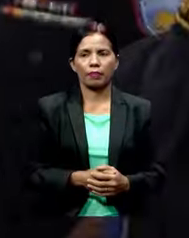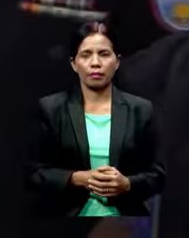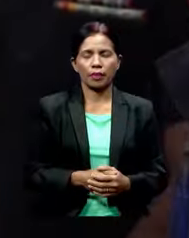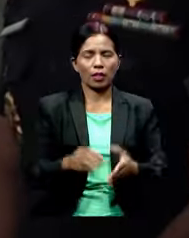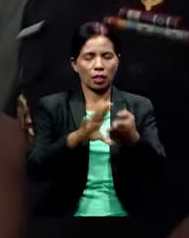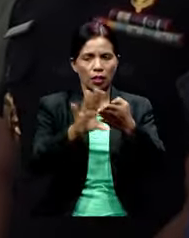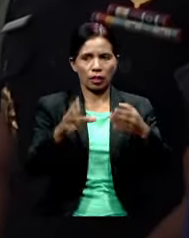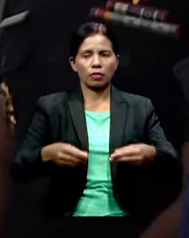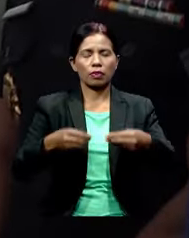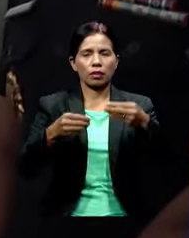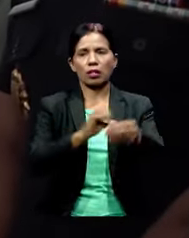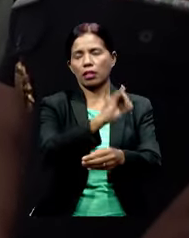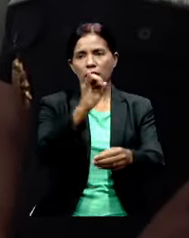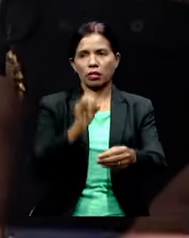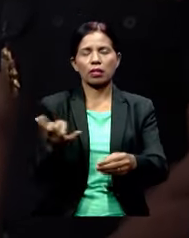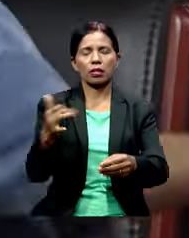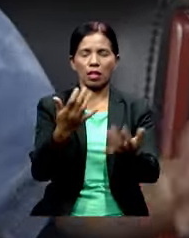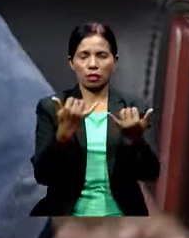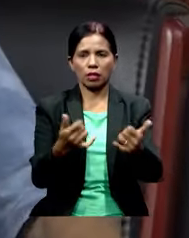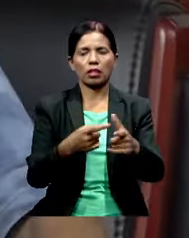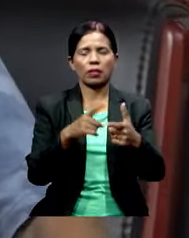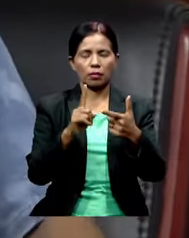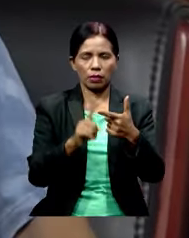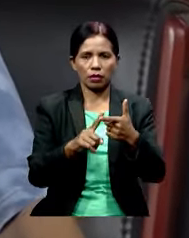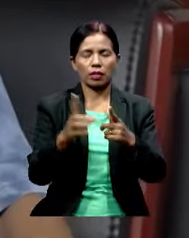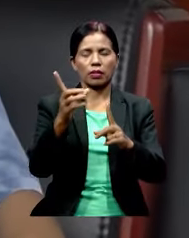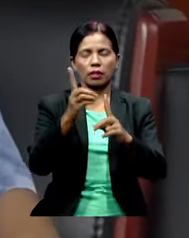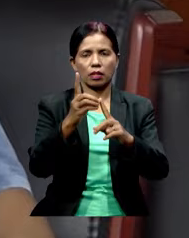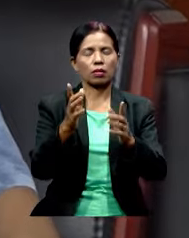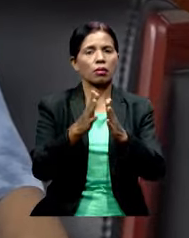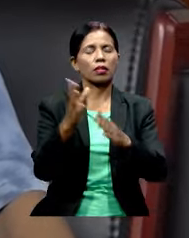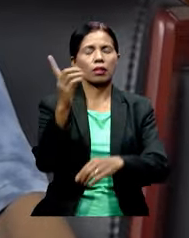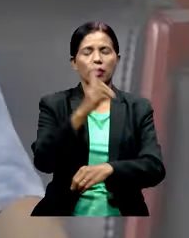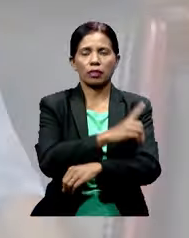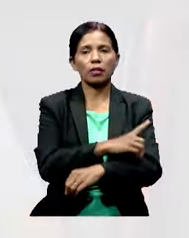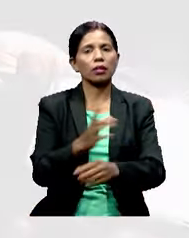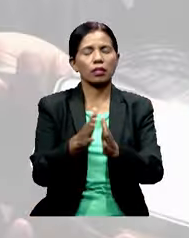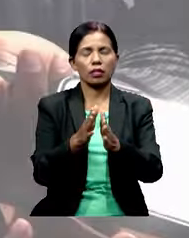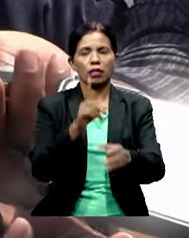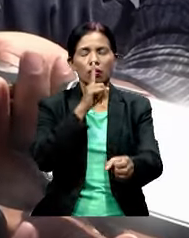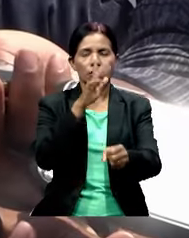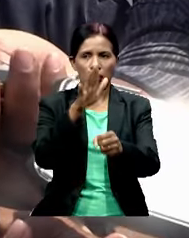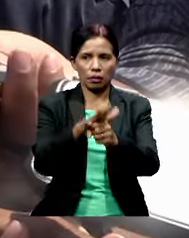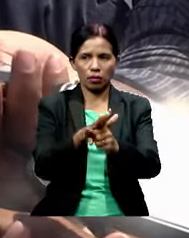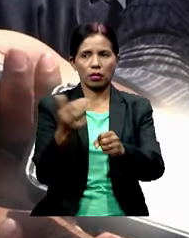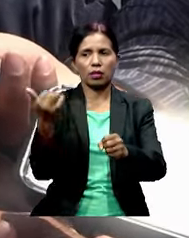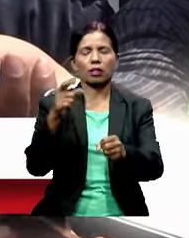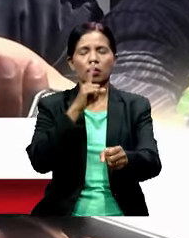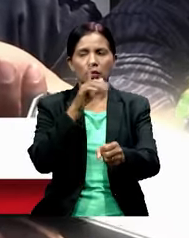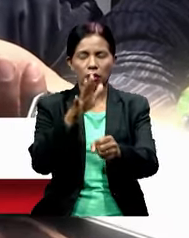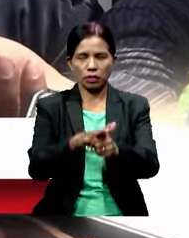Aitiana, identifica-se agora, para depois ir a lorong botida, se recebe mais halo juramento ba RTL. E se ele tem desvincula, se